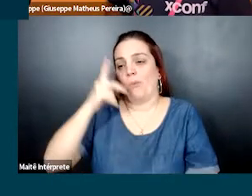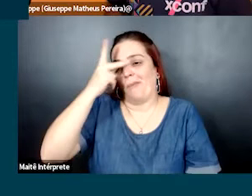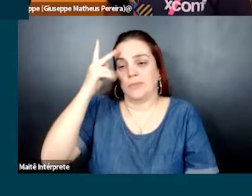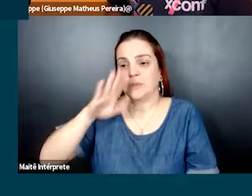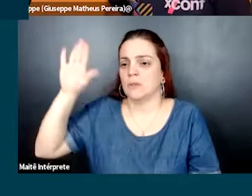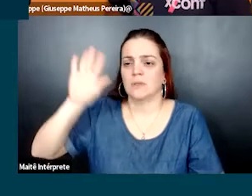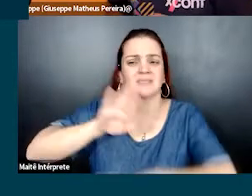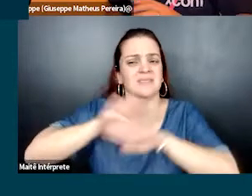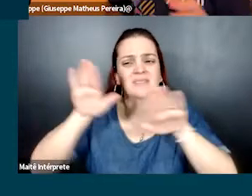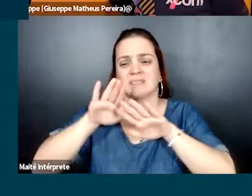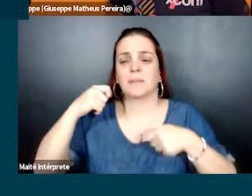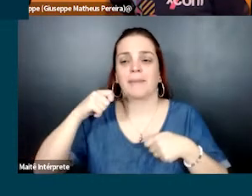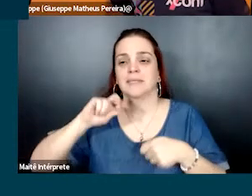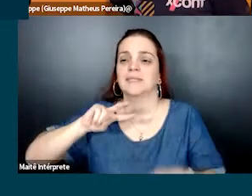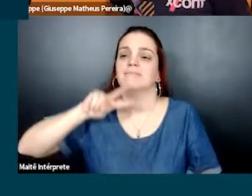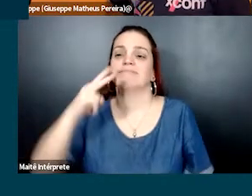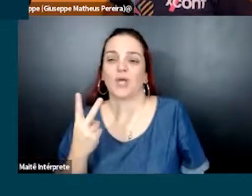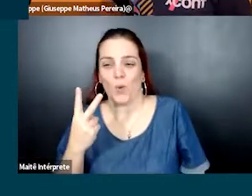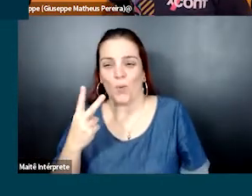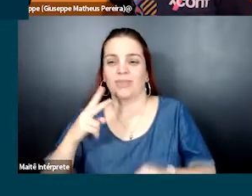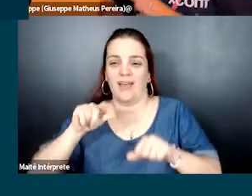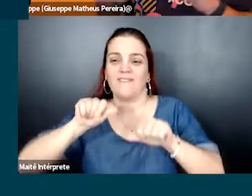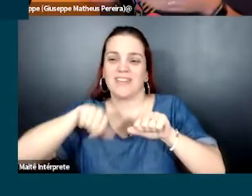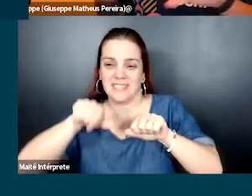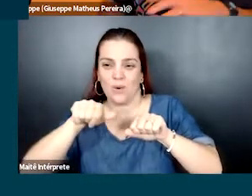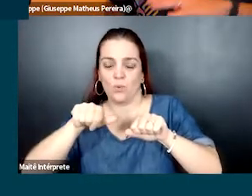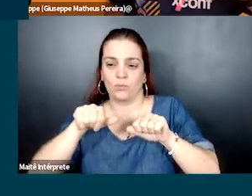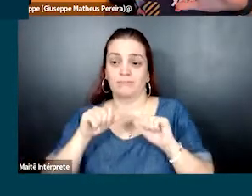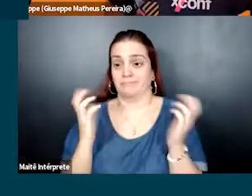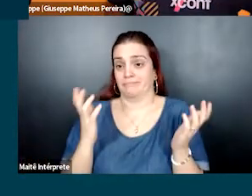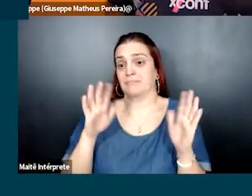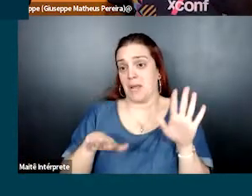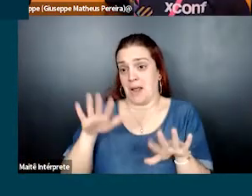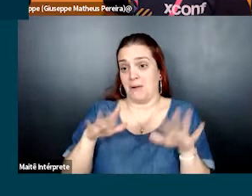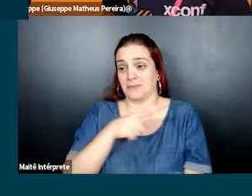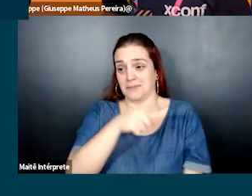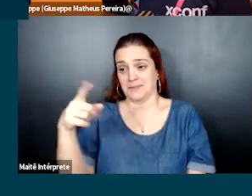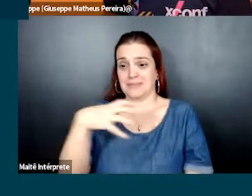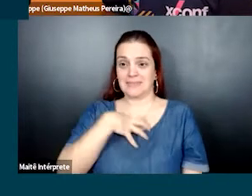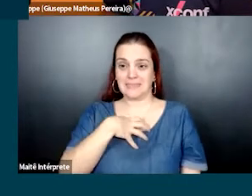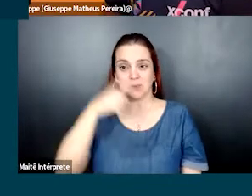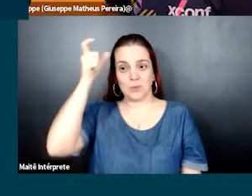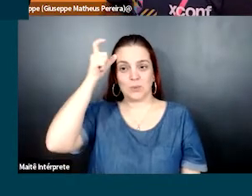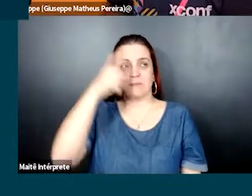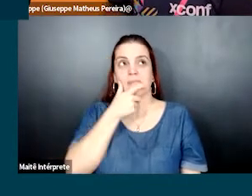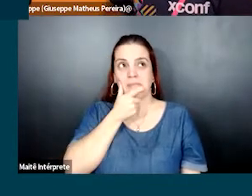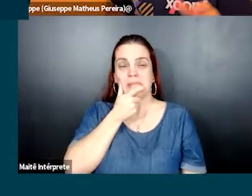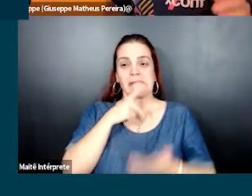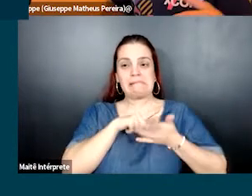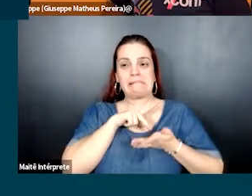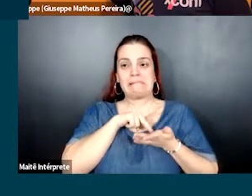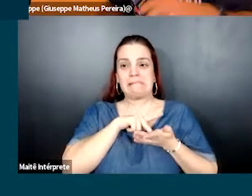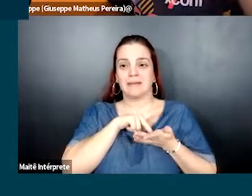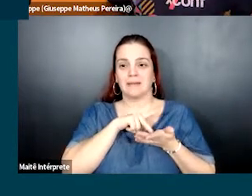mais como, a gente precisa fazer o V2. Caso isso tenha coincidência com a realidade de vocês, só coincidência. Tá? Então,